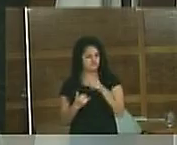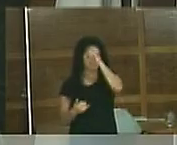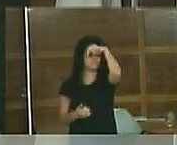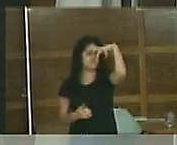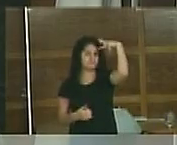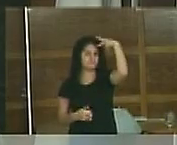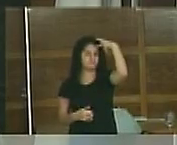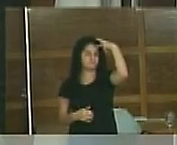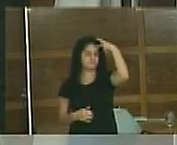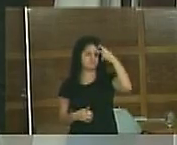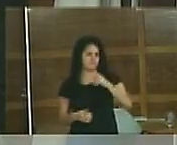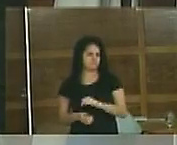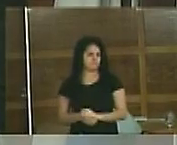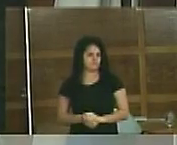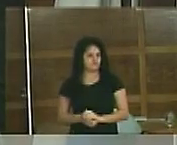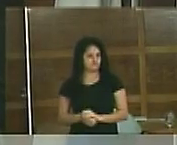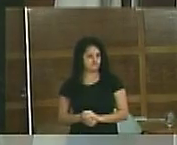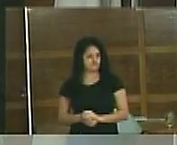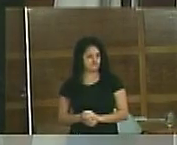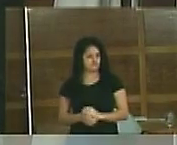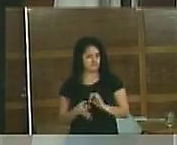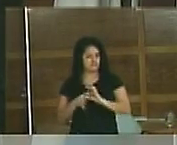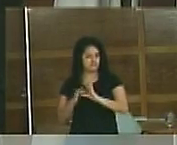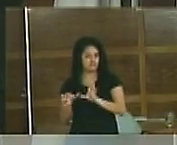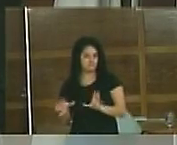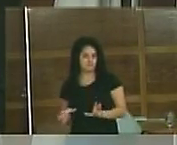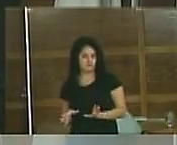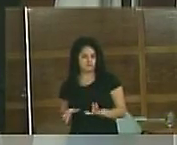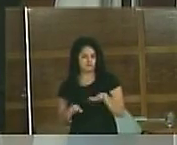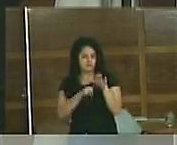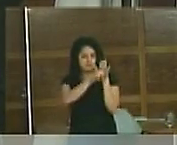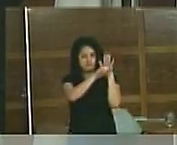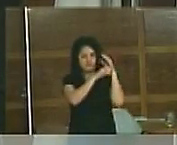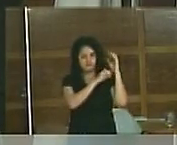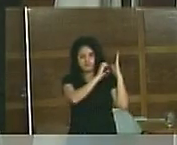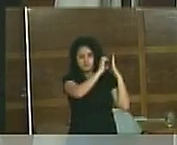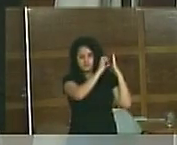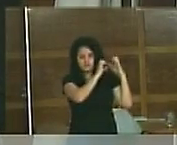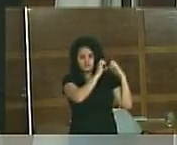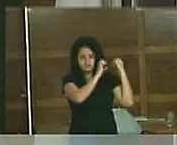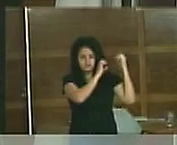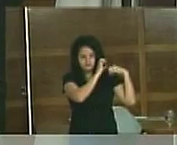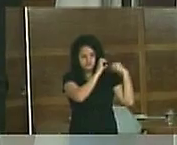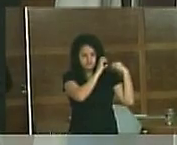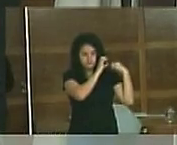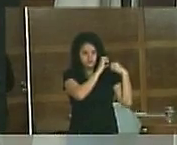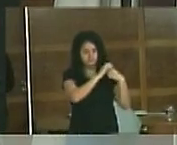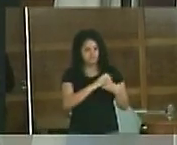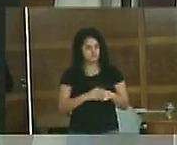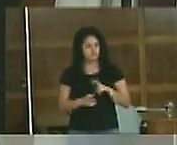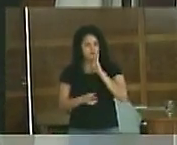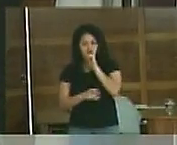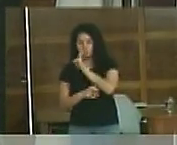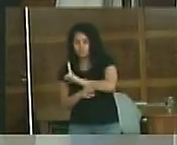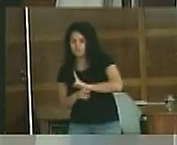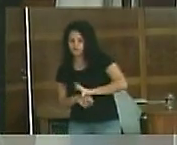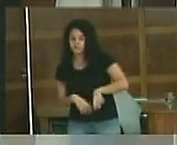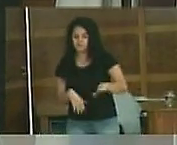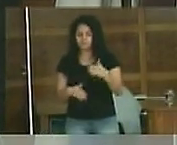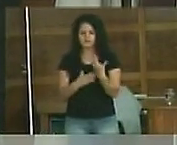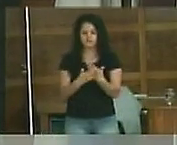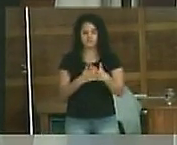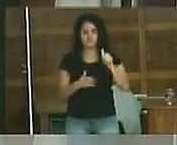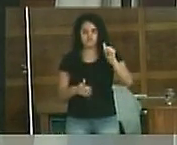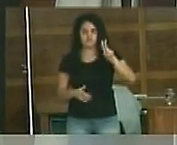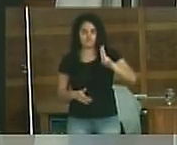prefeito municipal a disponibilização de câmeras de monitoramento na escola Aura Pires